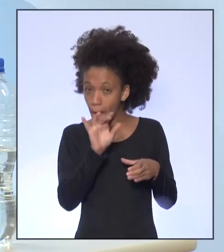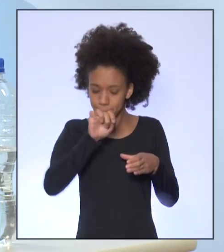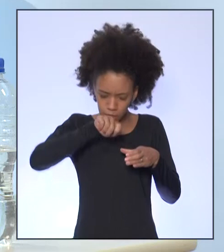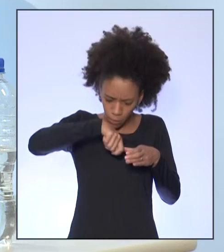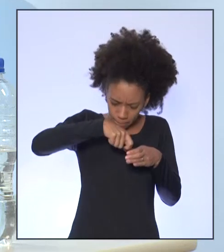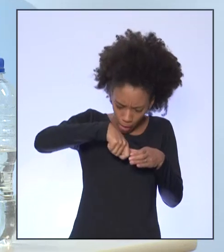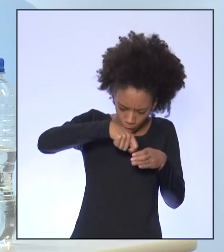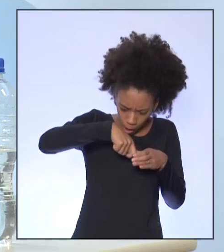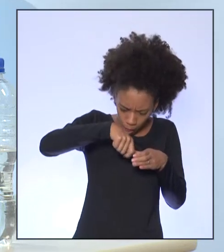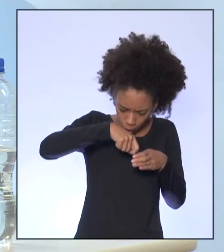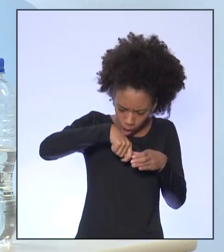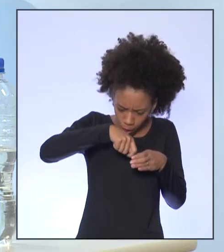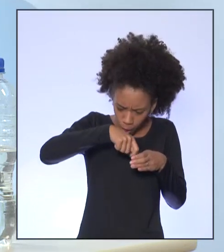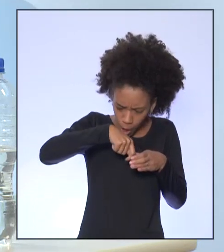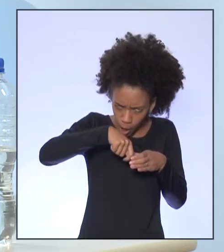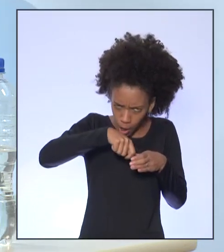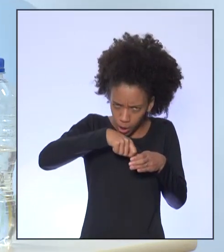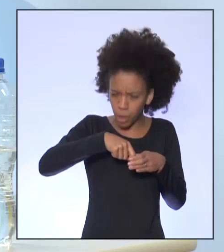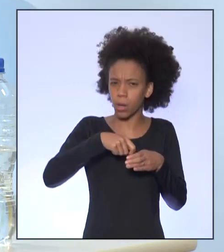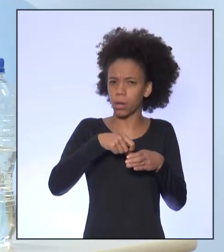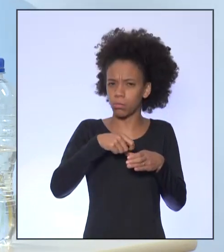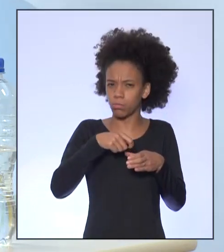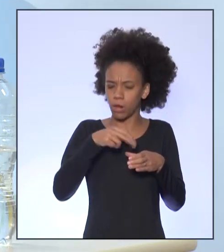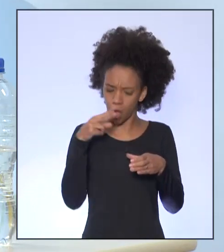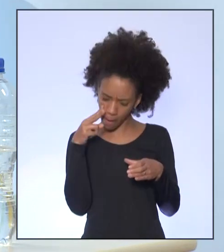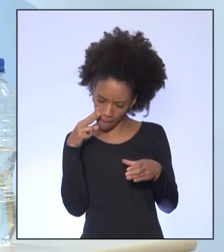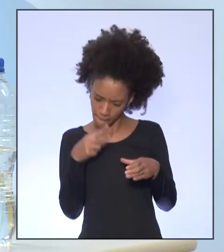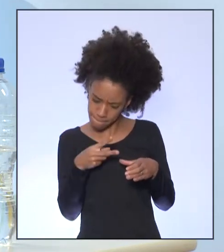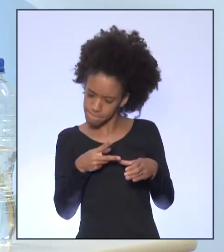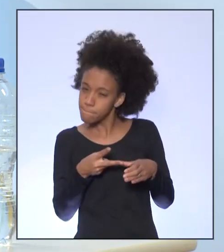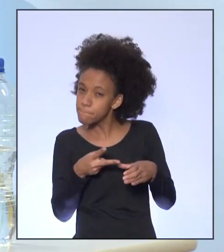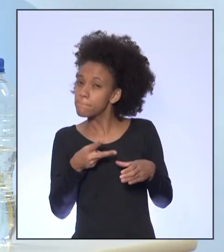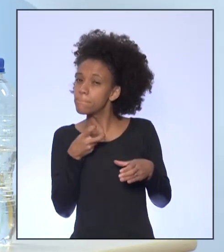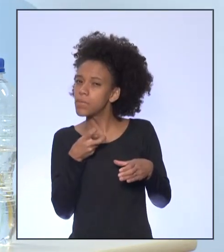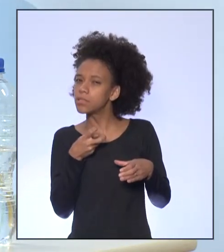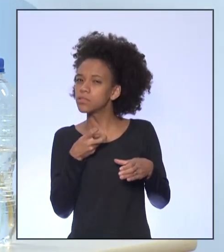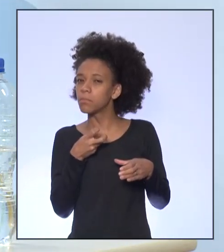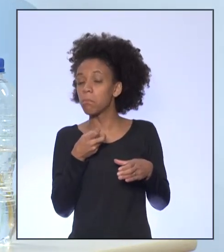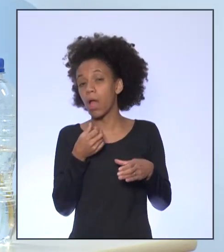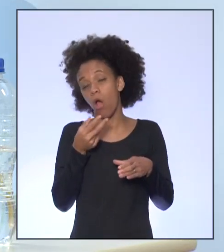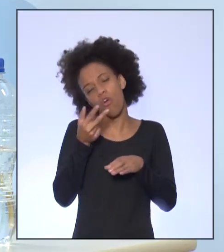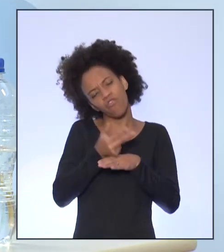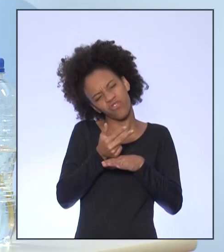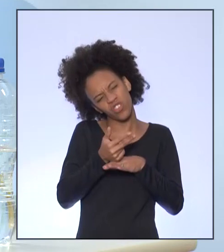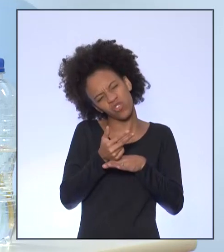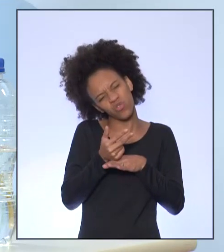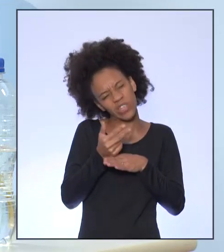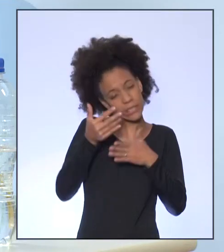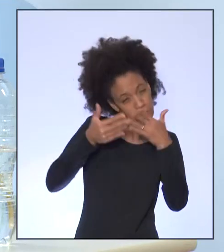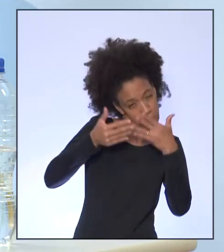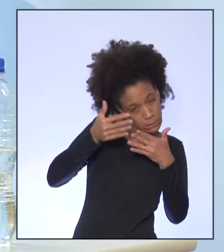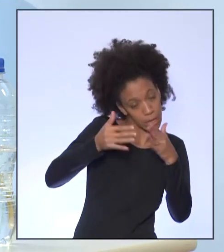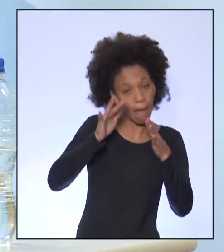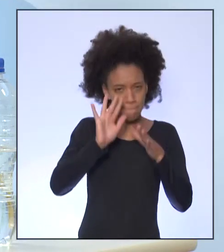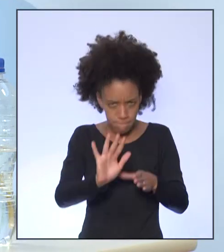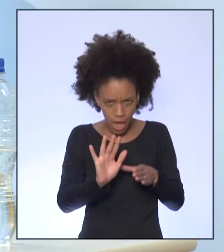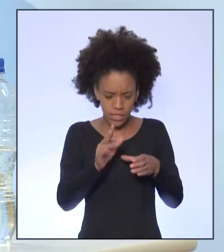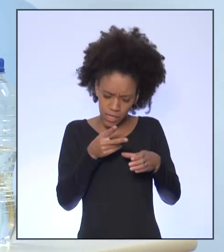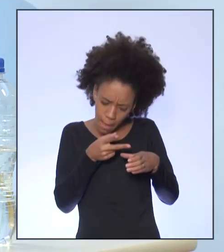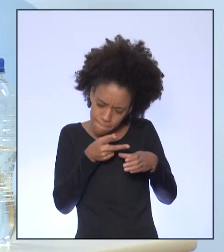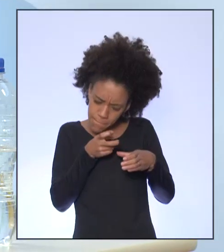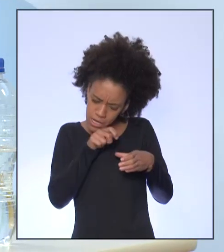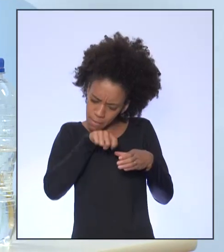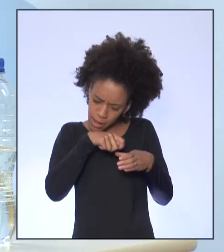de sódio lá e agitou, a gente pôde perceber, talvez o vídeo não tenha ajudado tanto, né? A gente pôde perceber que